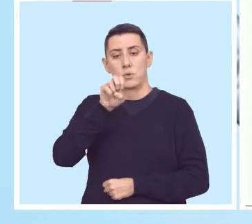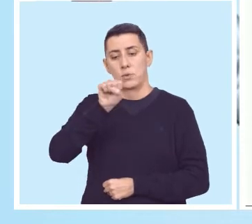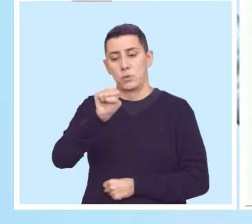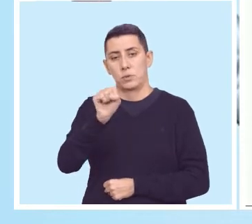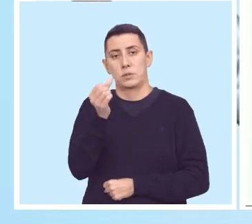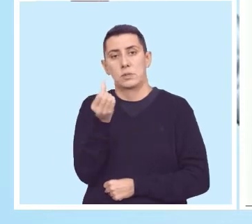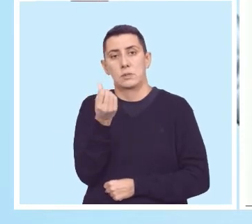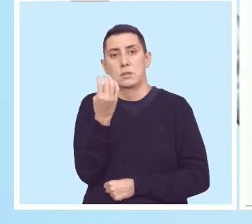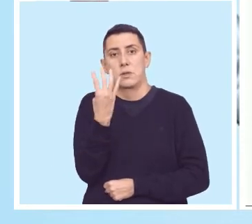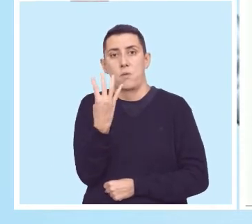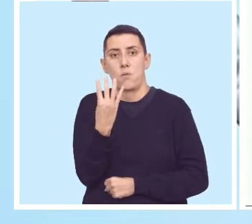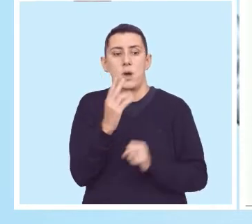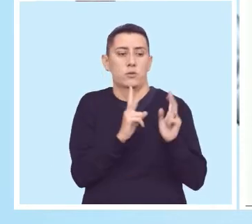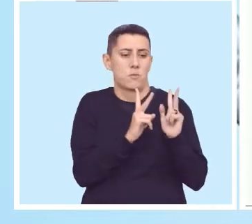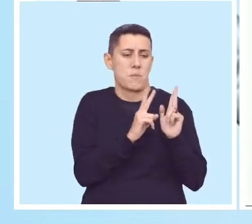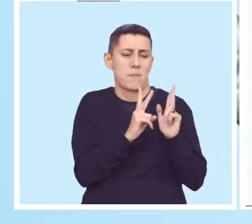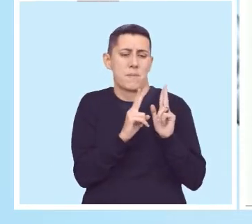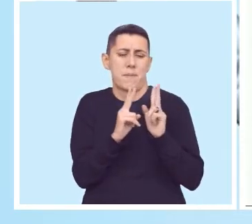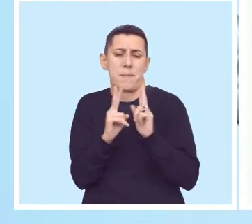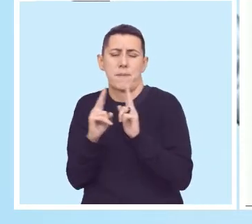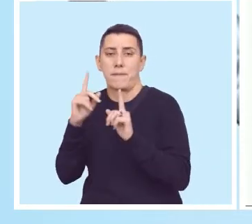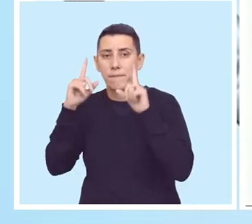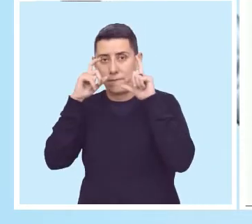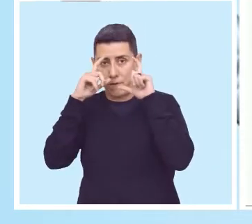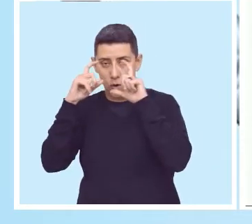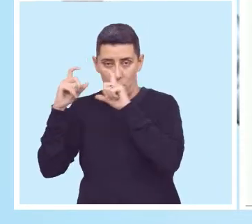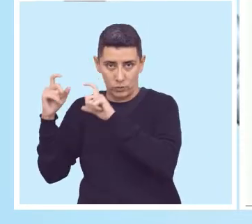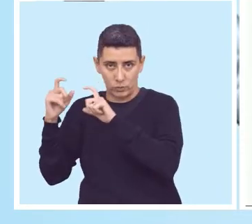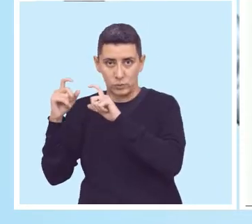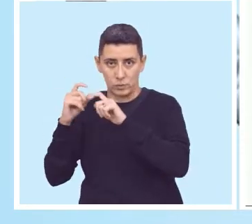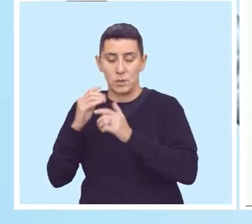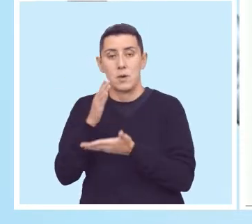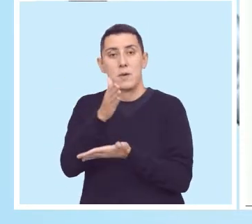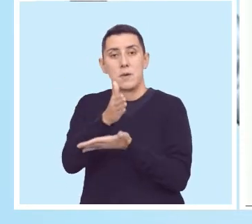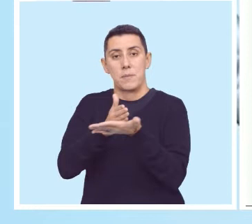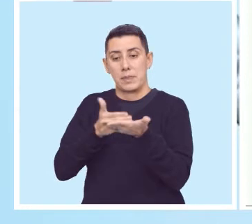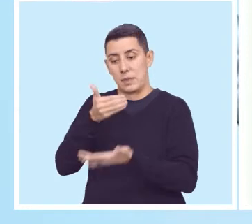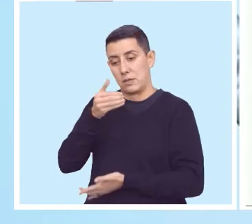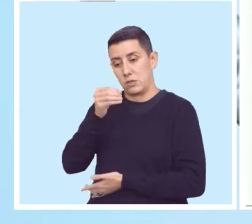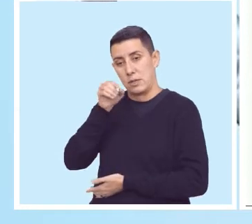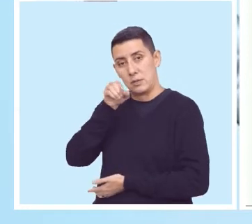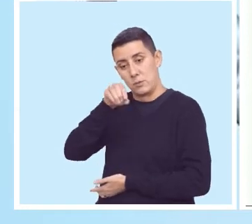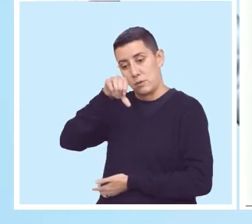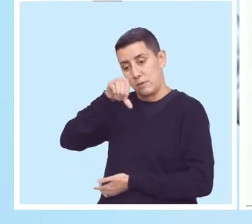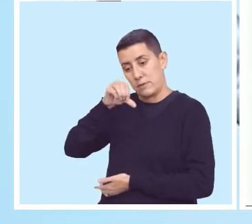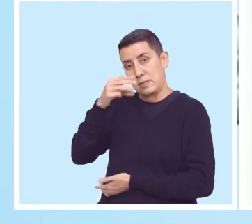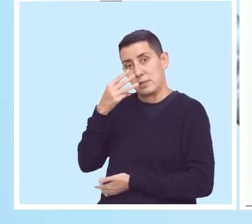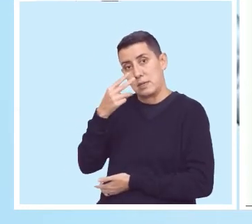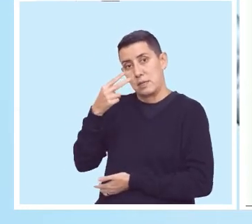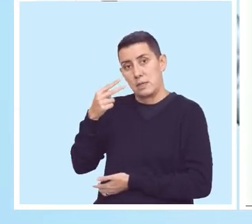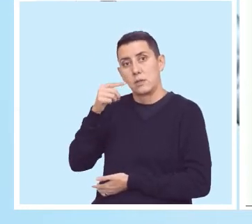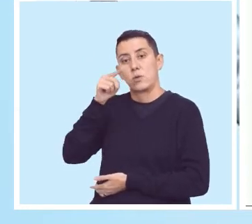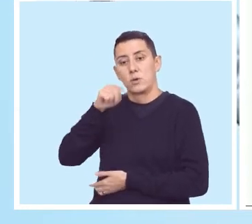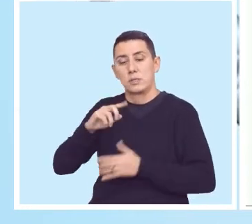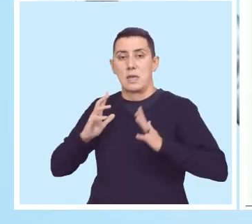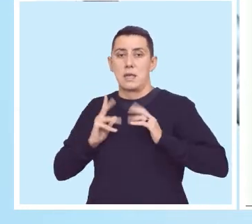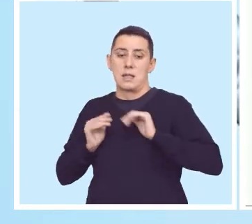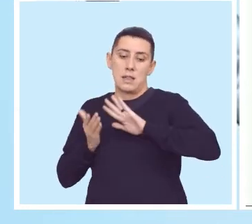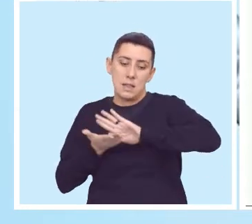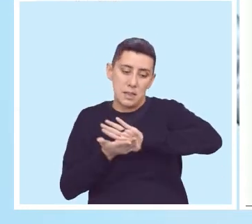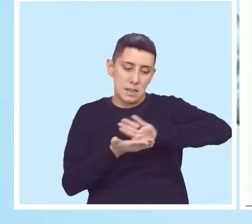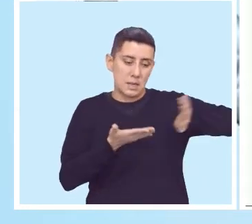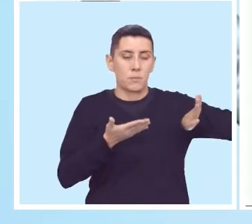21.864 recortes de imagens, em que metade, ou seja, 10.932, pertenciam a recortes de categoria limpo e o